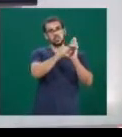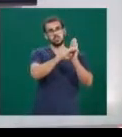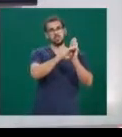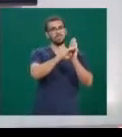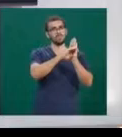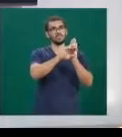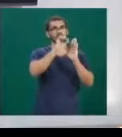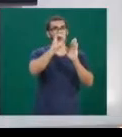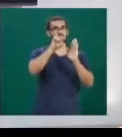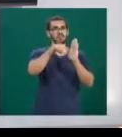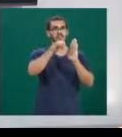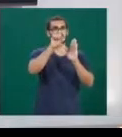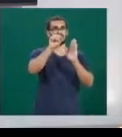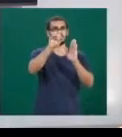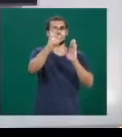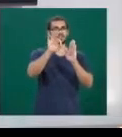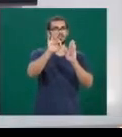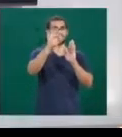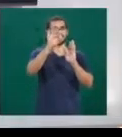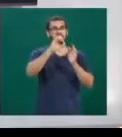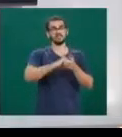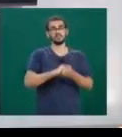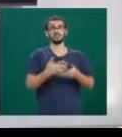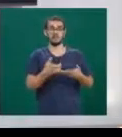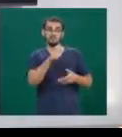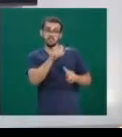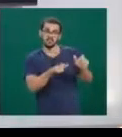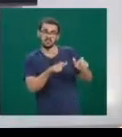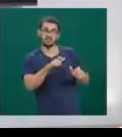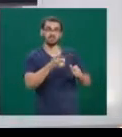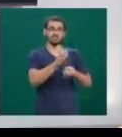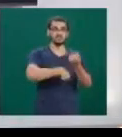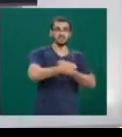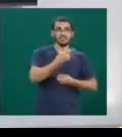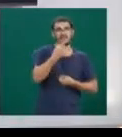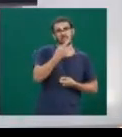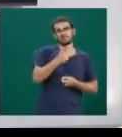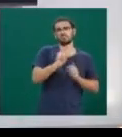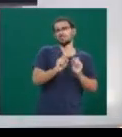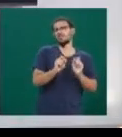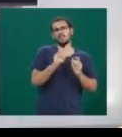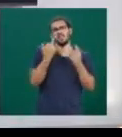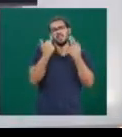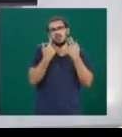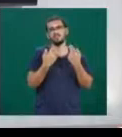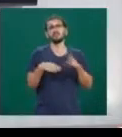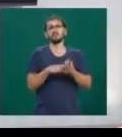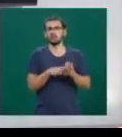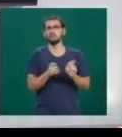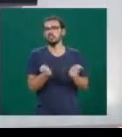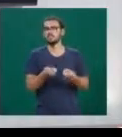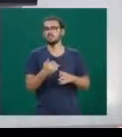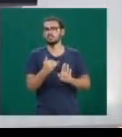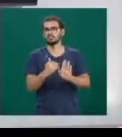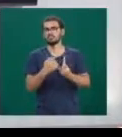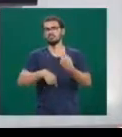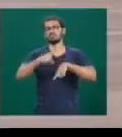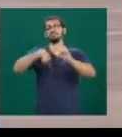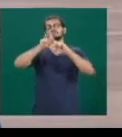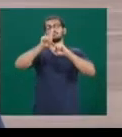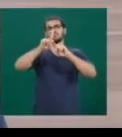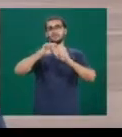pequena, 0,8%. Analistas encaram esta queda como pontual e apostam na recuperação do setor no